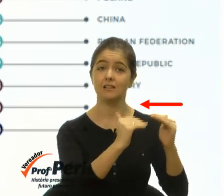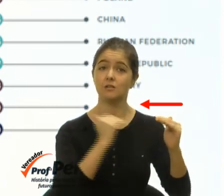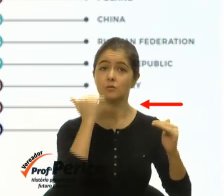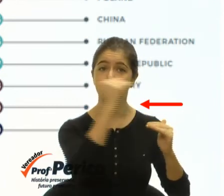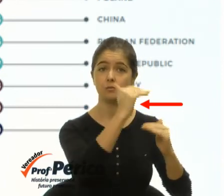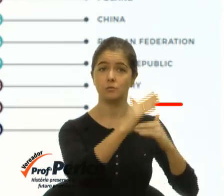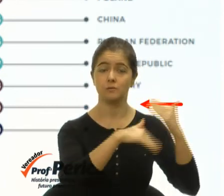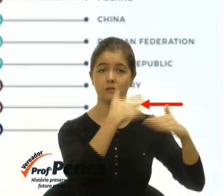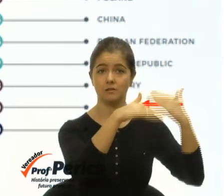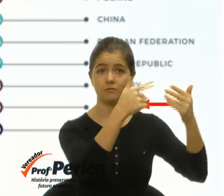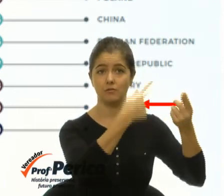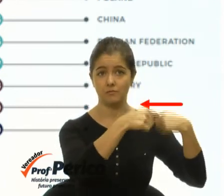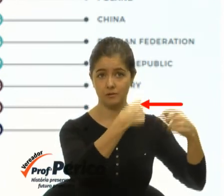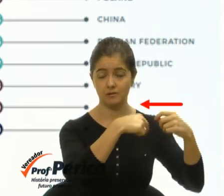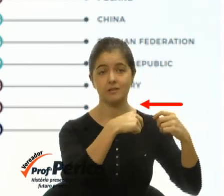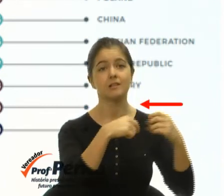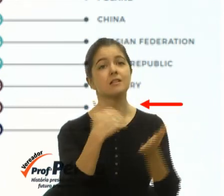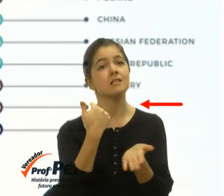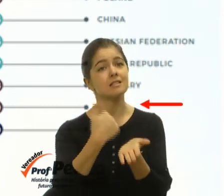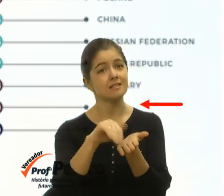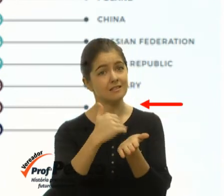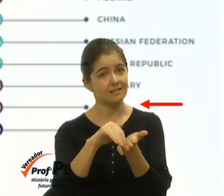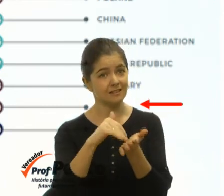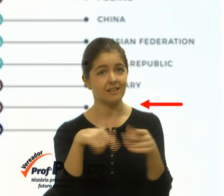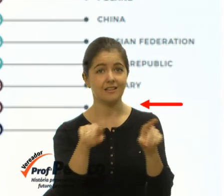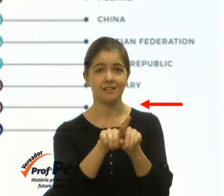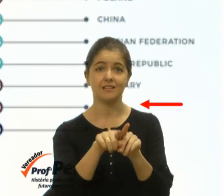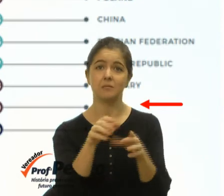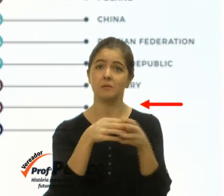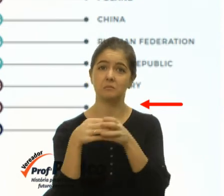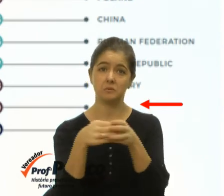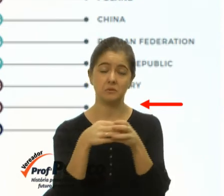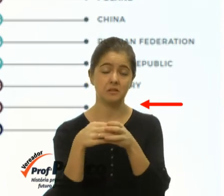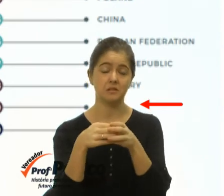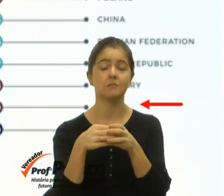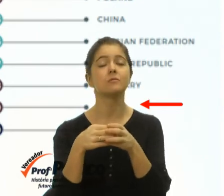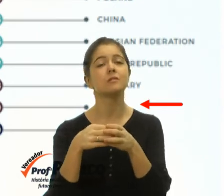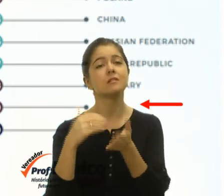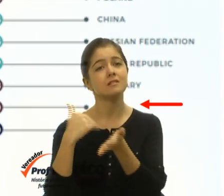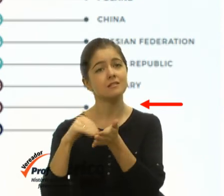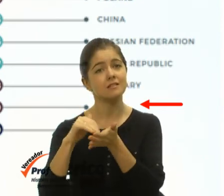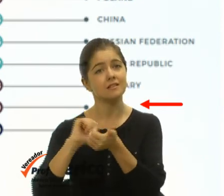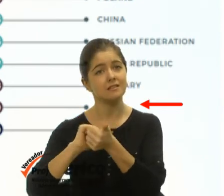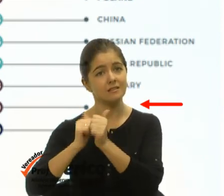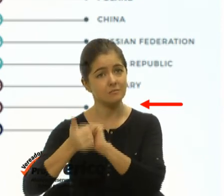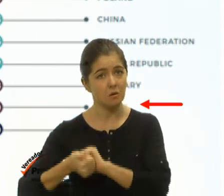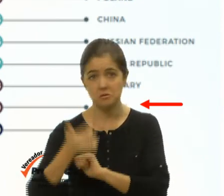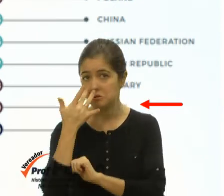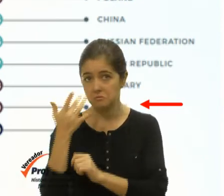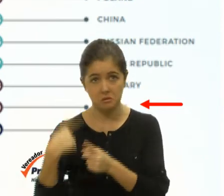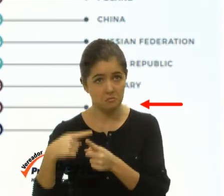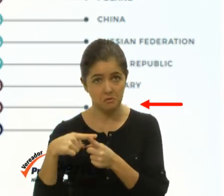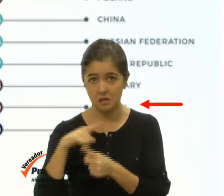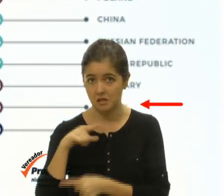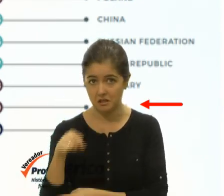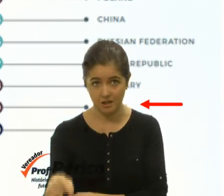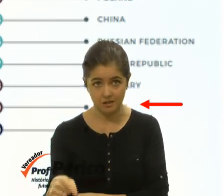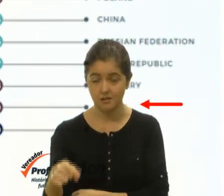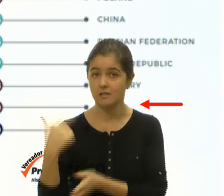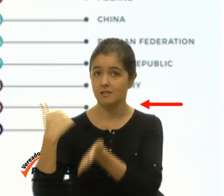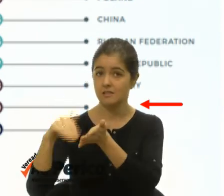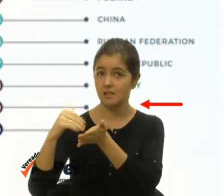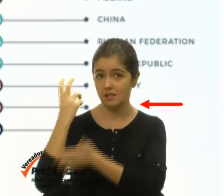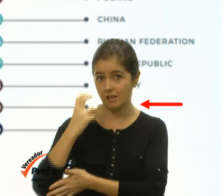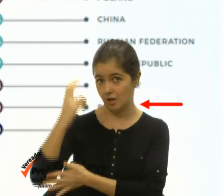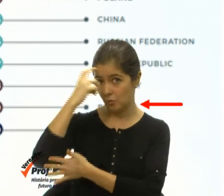Econômico, Secretaria de Turismo, que não sabemos por que existe, Secretaria de Esportes, que eu não sei para que tem, e Secretaria de Cultura,